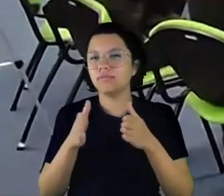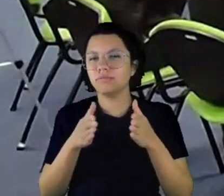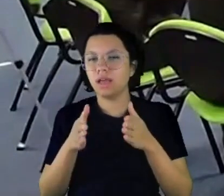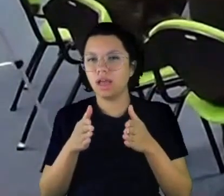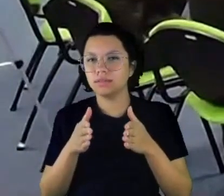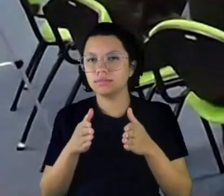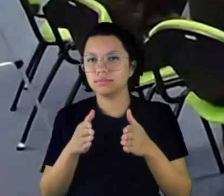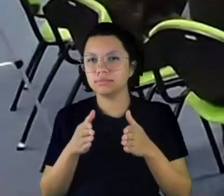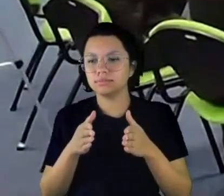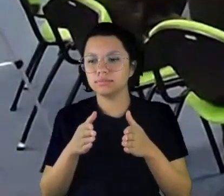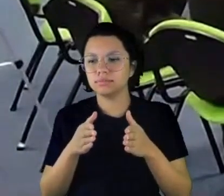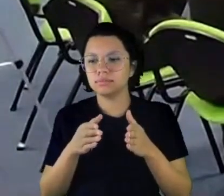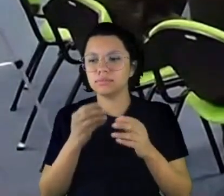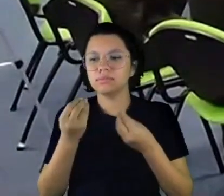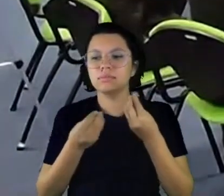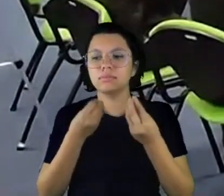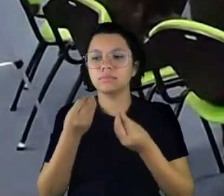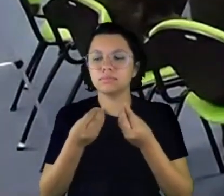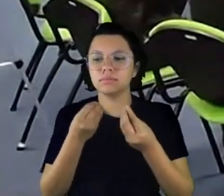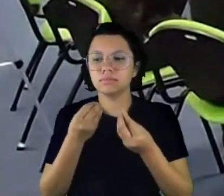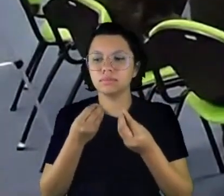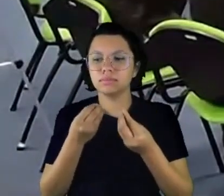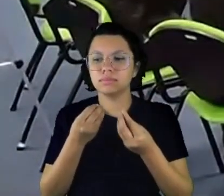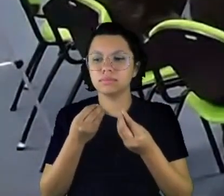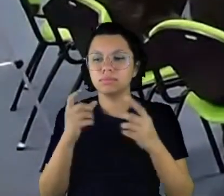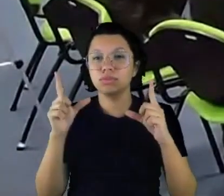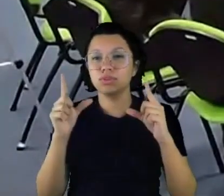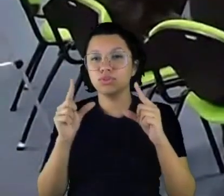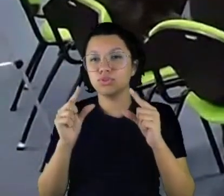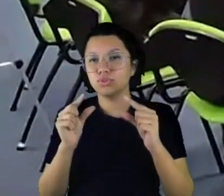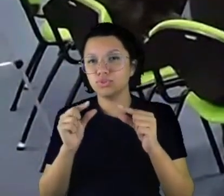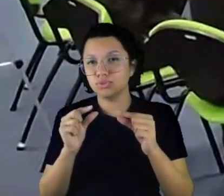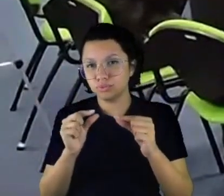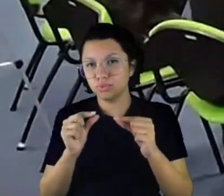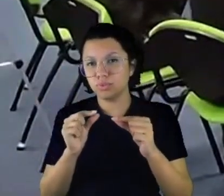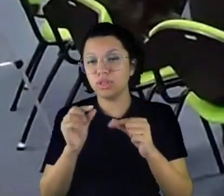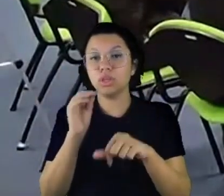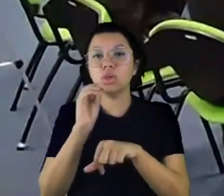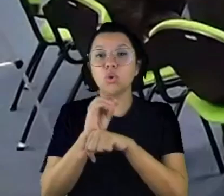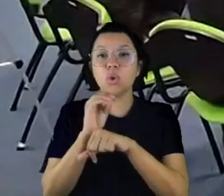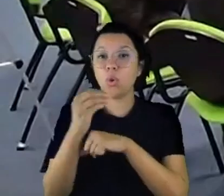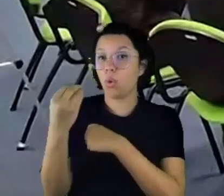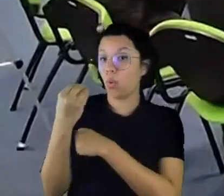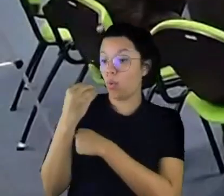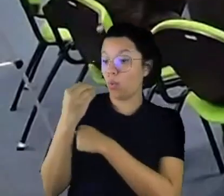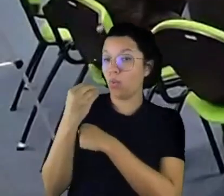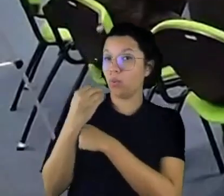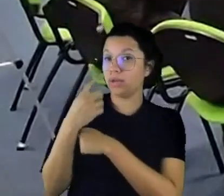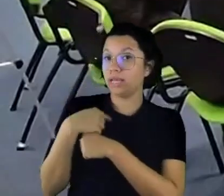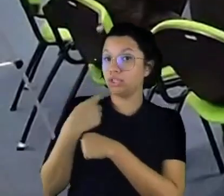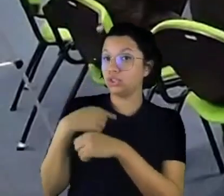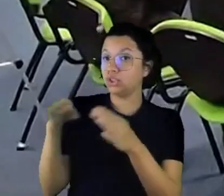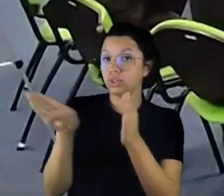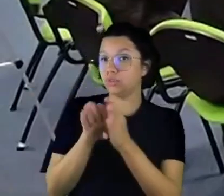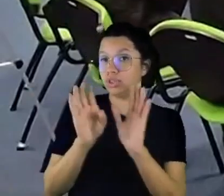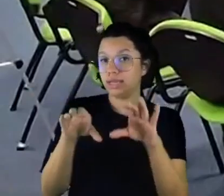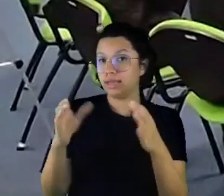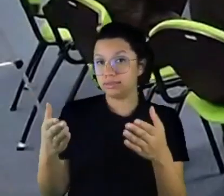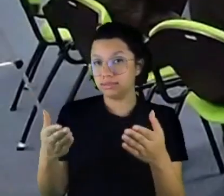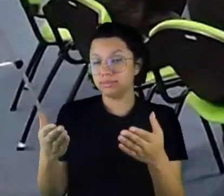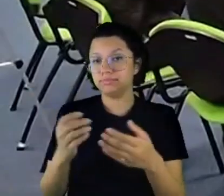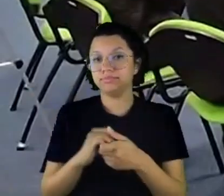Sim. como atenuar, como se cuidar para que não chegue nisso. Nessa situação. É